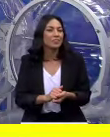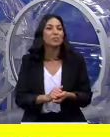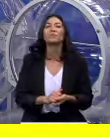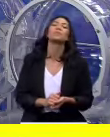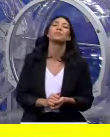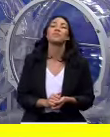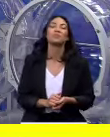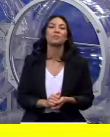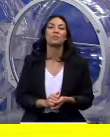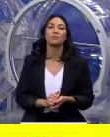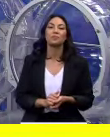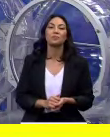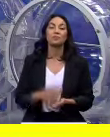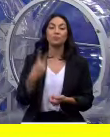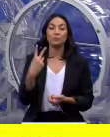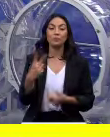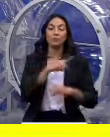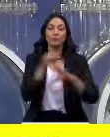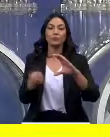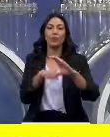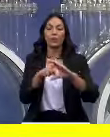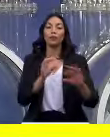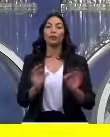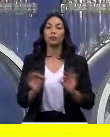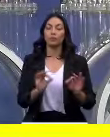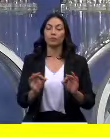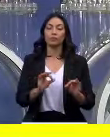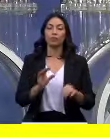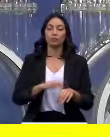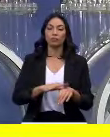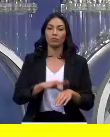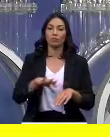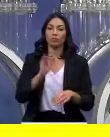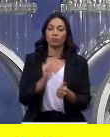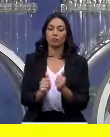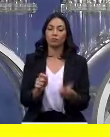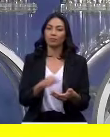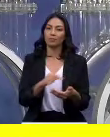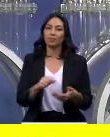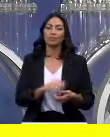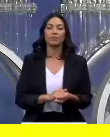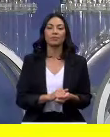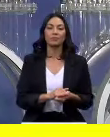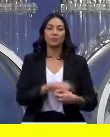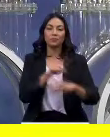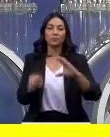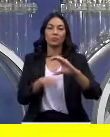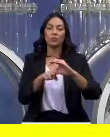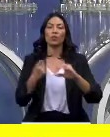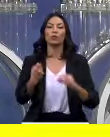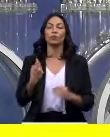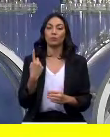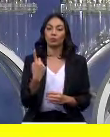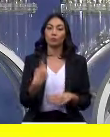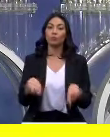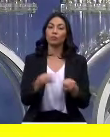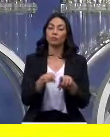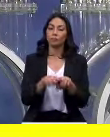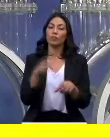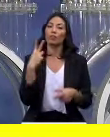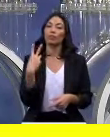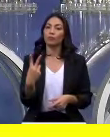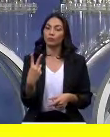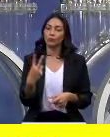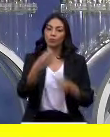casa. Por aqui estamos com dois globos preparados para as duas etapas do sorteio da Time Mania. Suporte do globo número 1 e suporte do globo